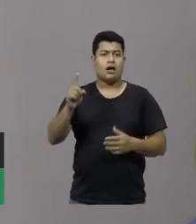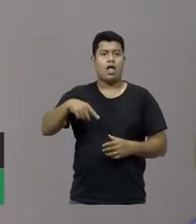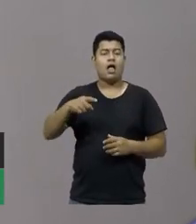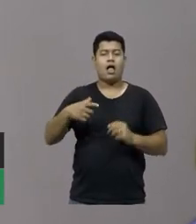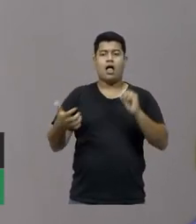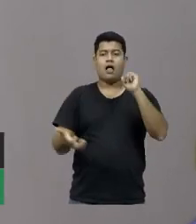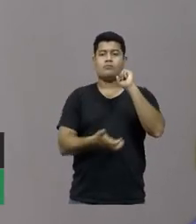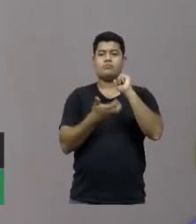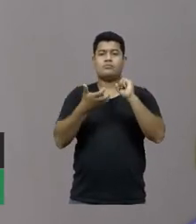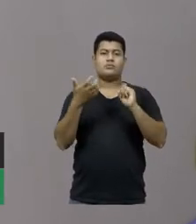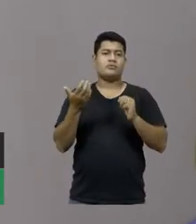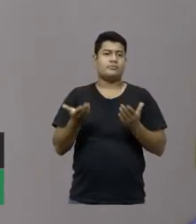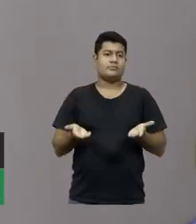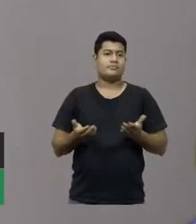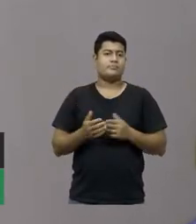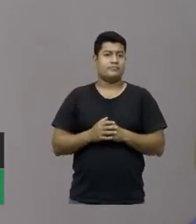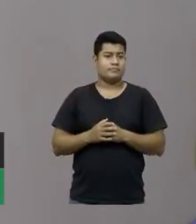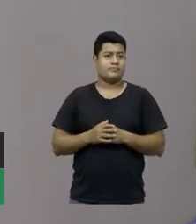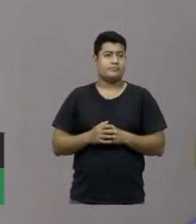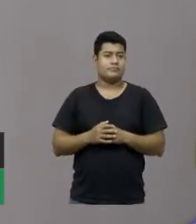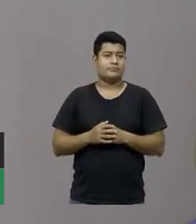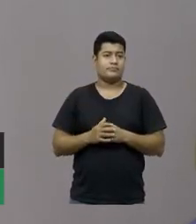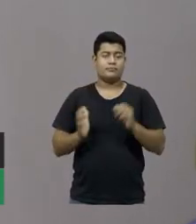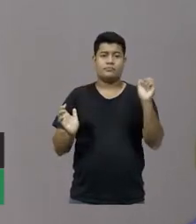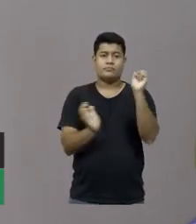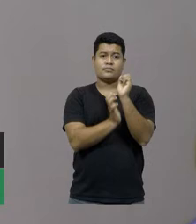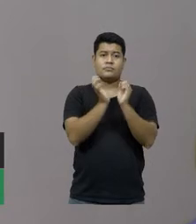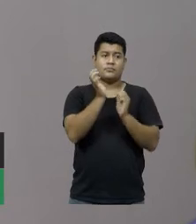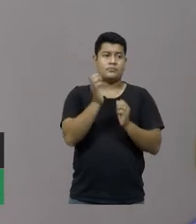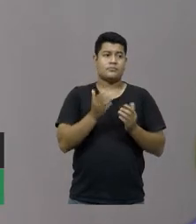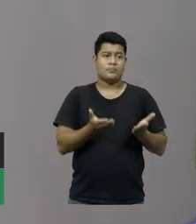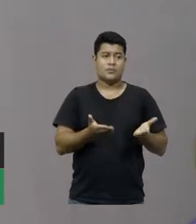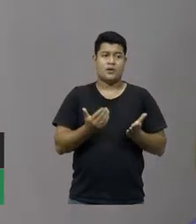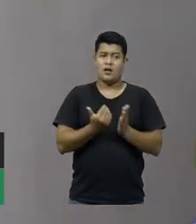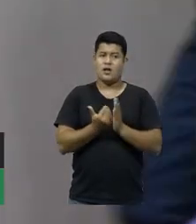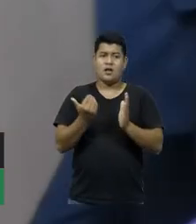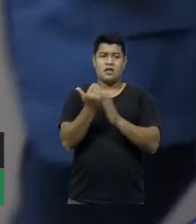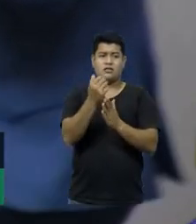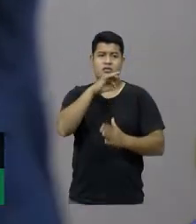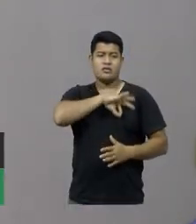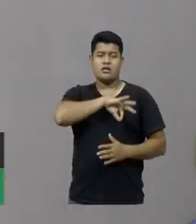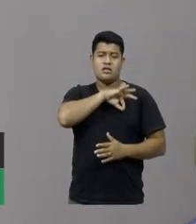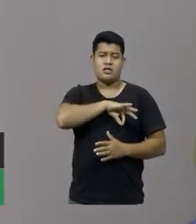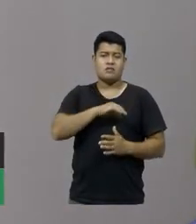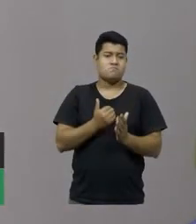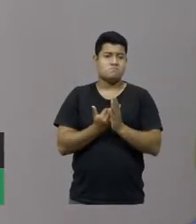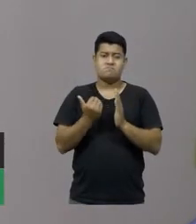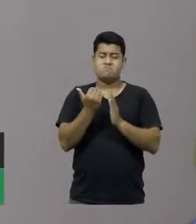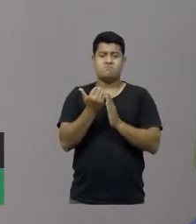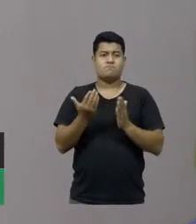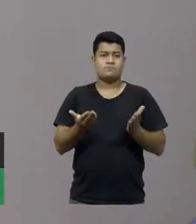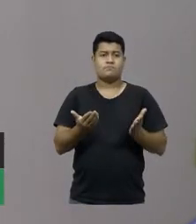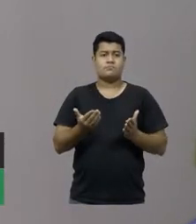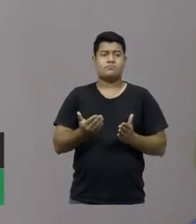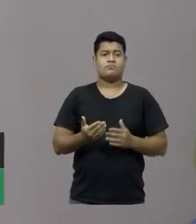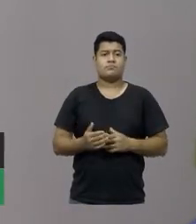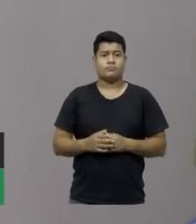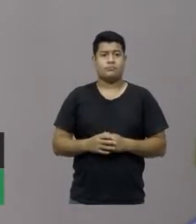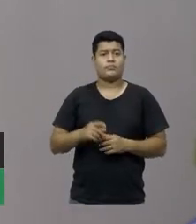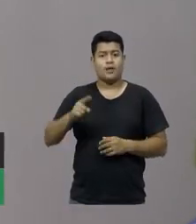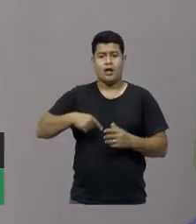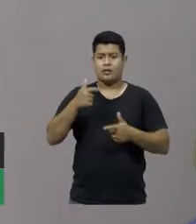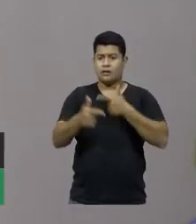burocrático. É o serviço burocrático que mais recebe. Quem tem os melhores salários é quem trabalha no